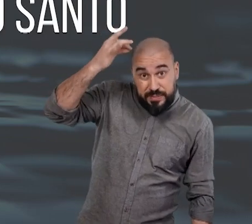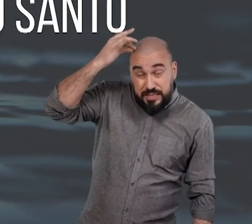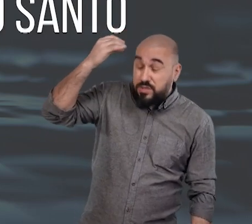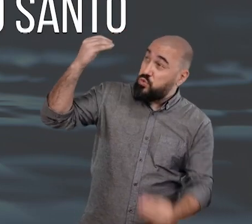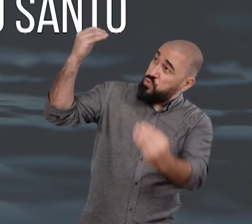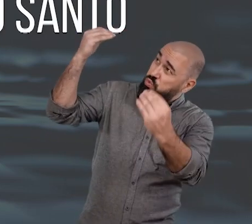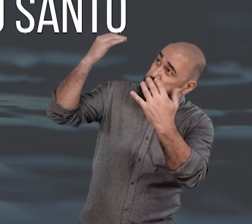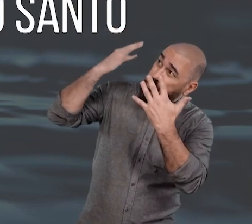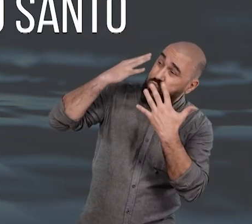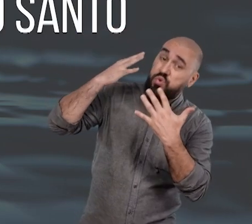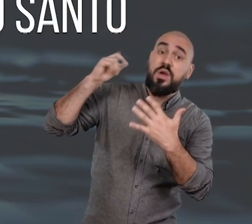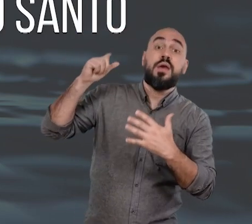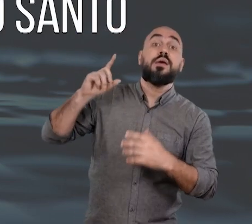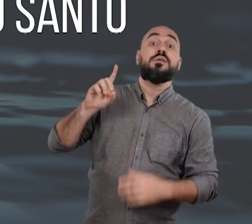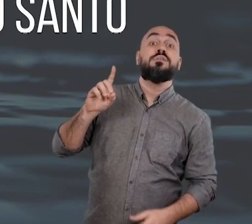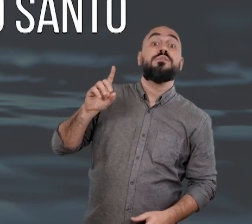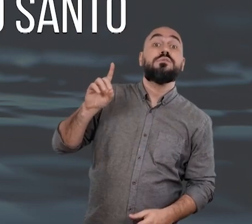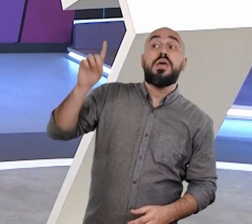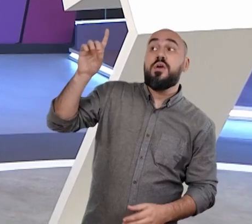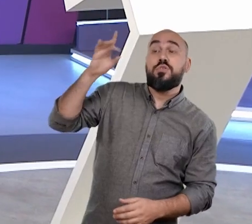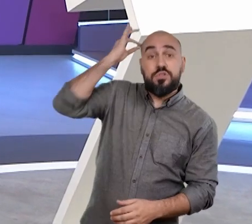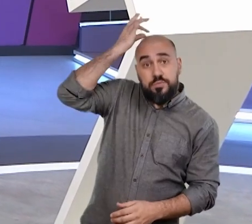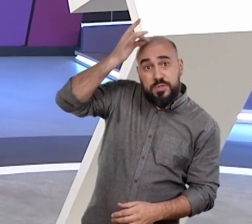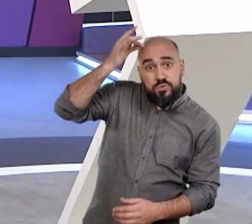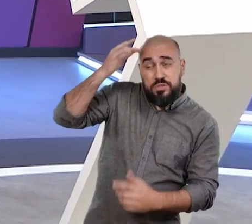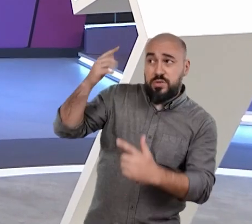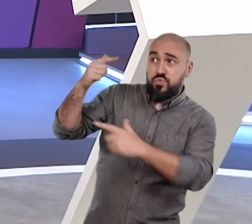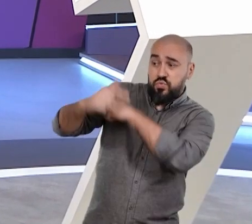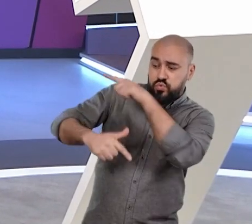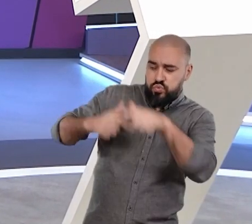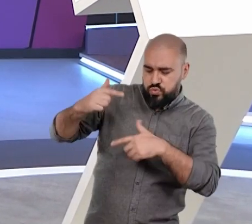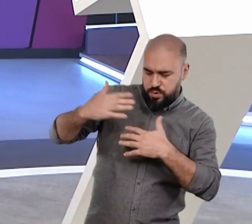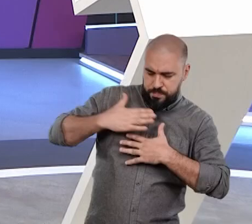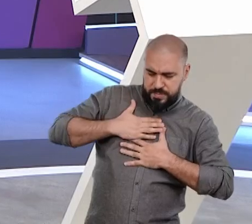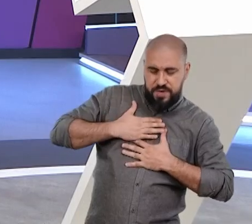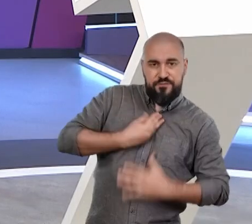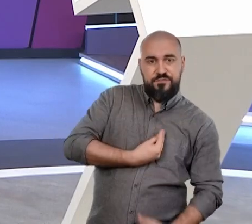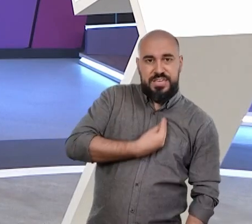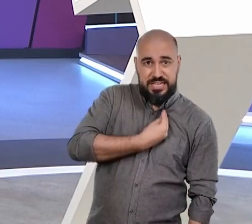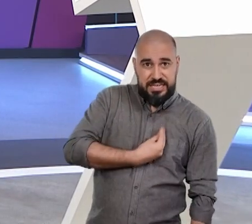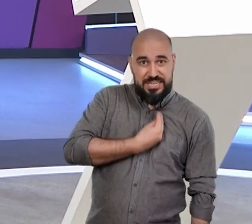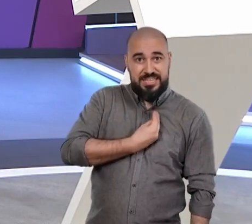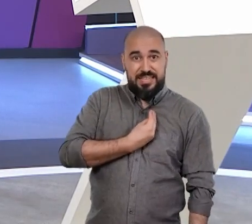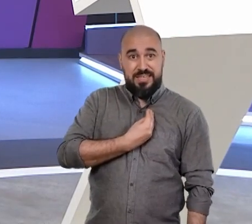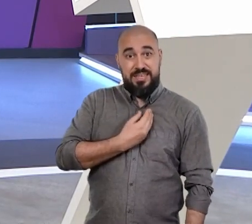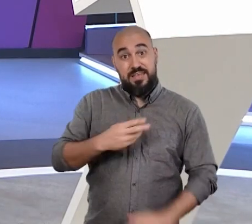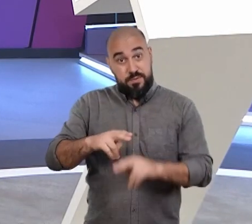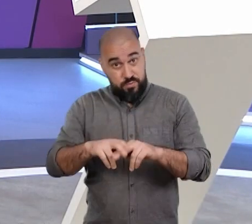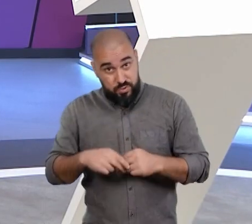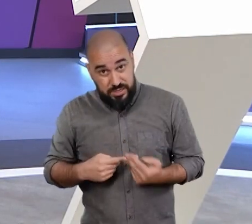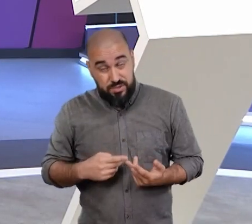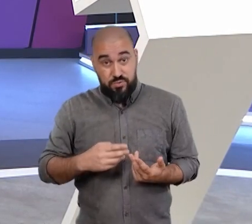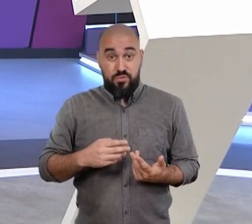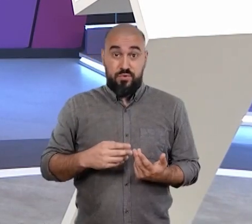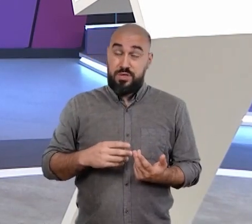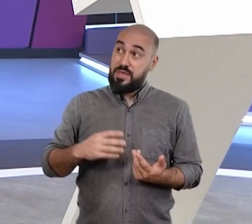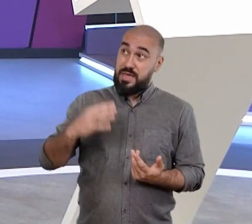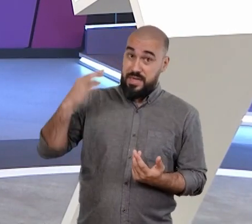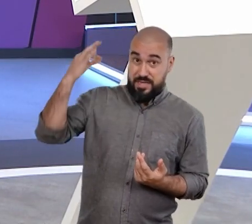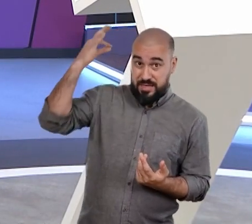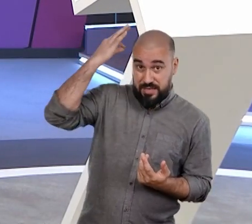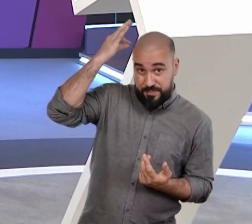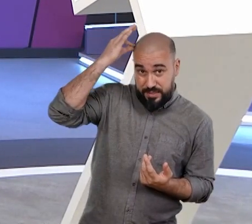Espírito começa a operar na sua vida. Então, o batismo é nascer da água e do